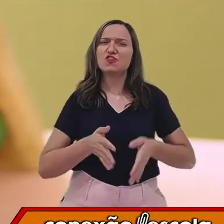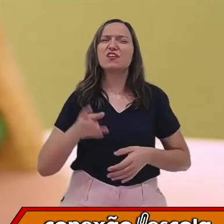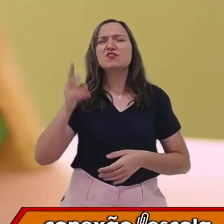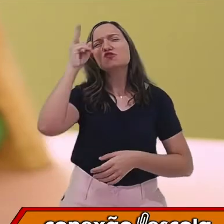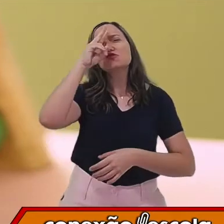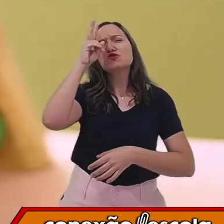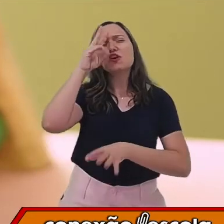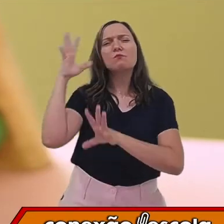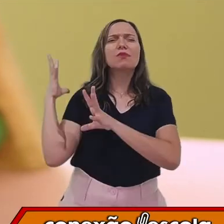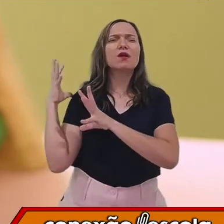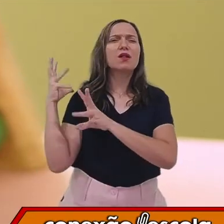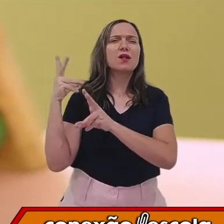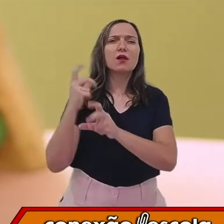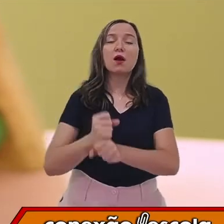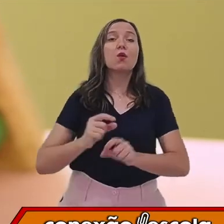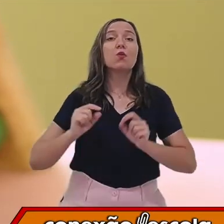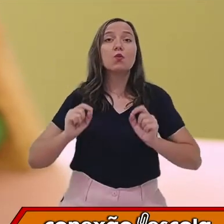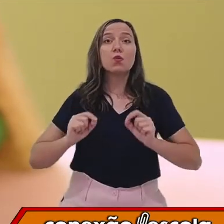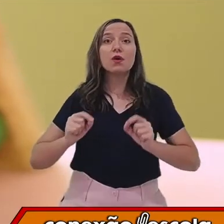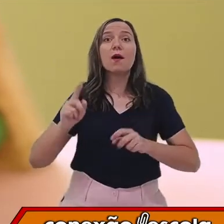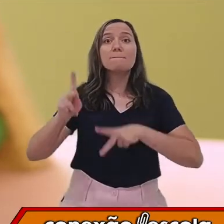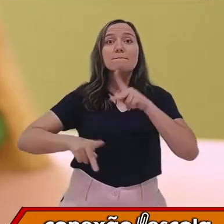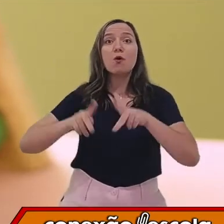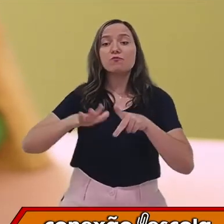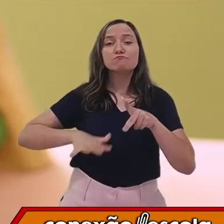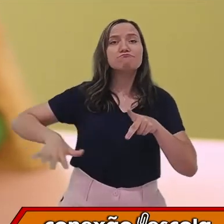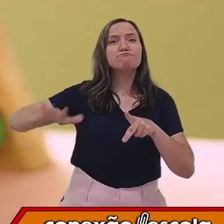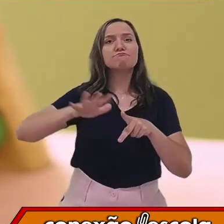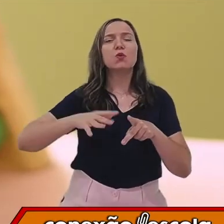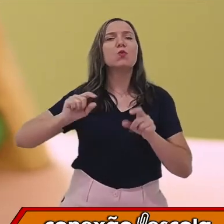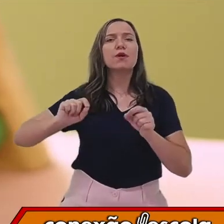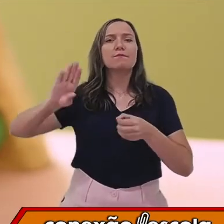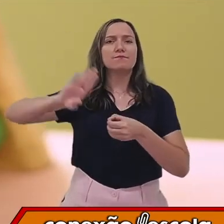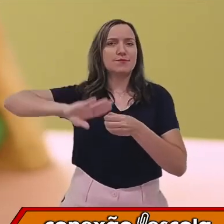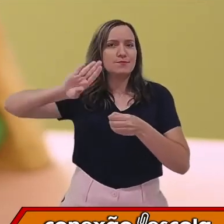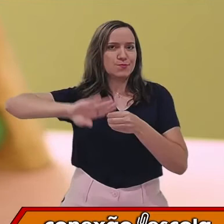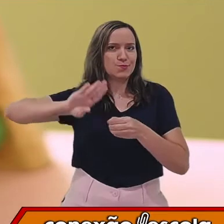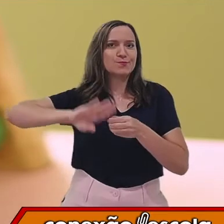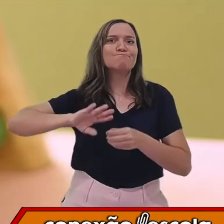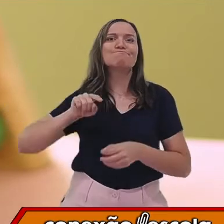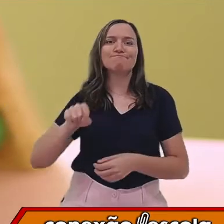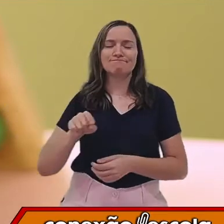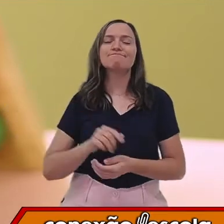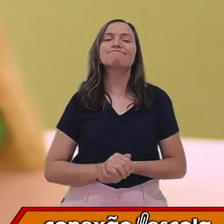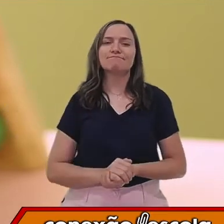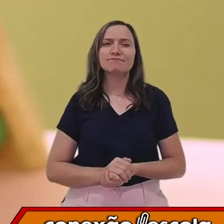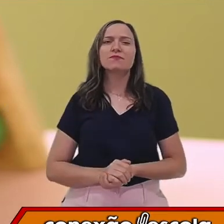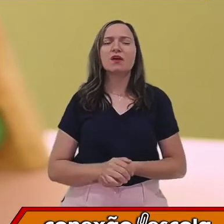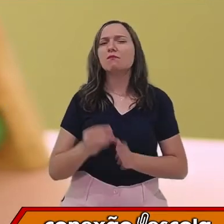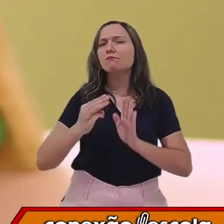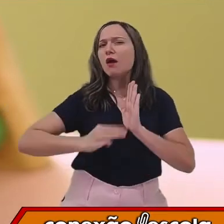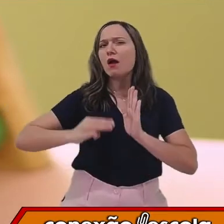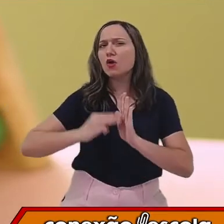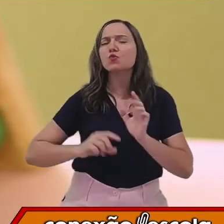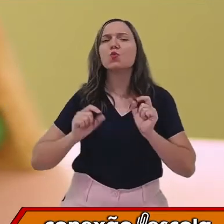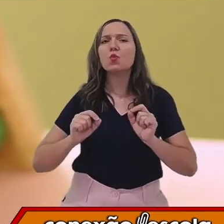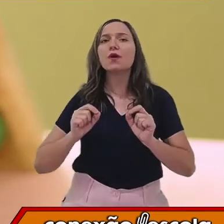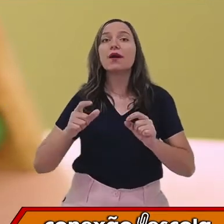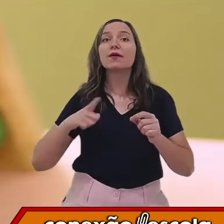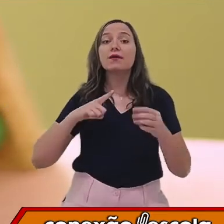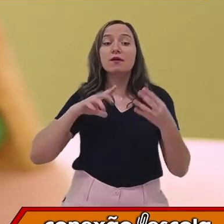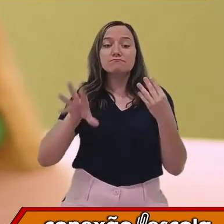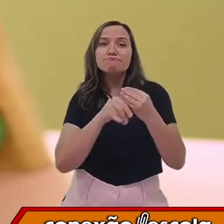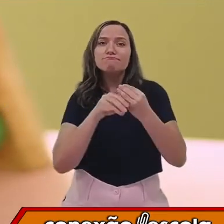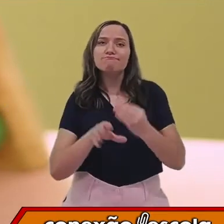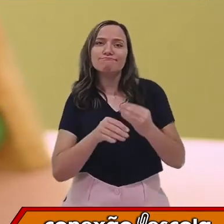os registros históricos pelos povos que habitavam a região da Babilônia é o metro também conhecido como completar